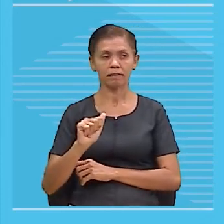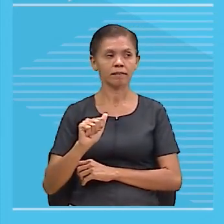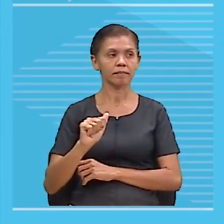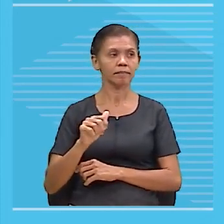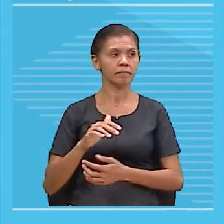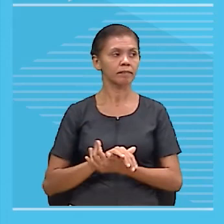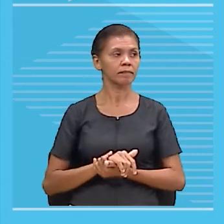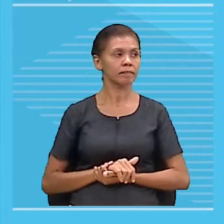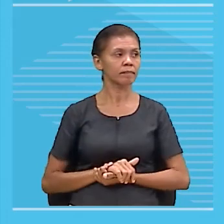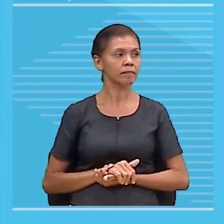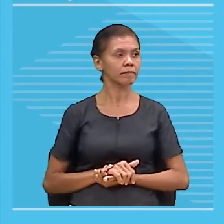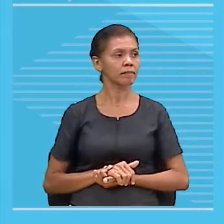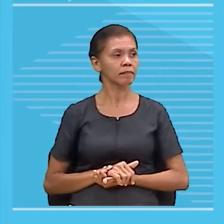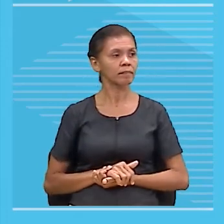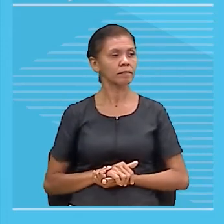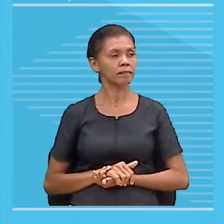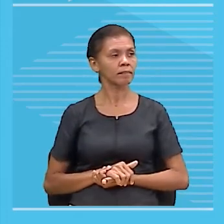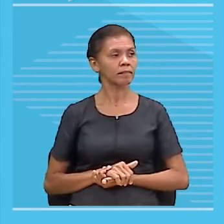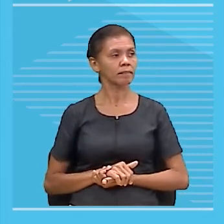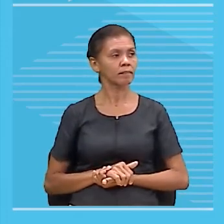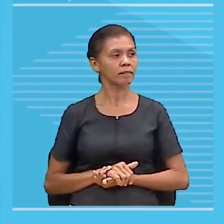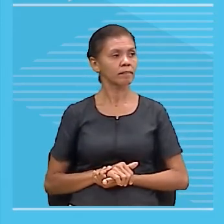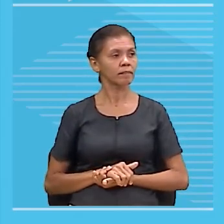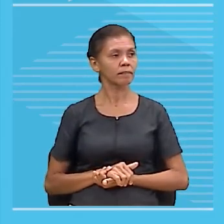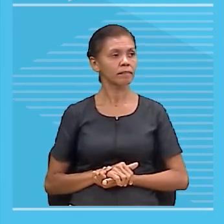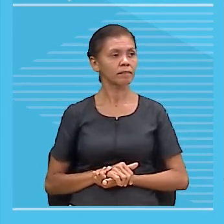Como a área ela é